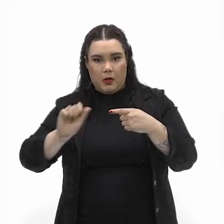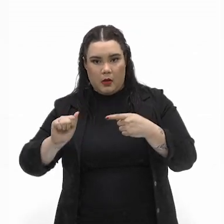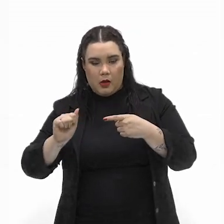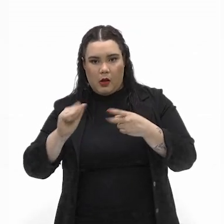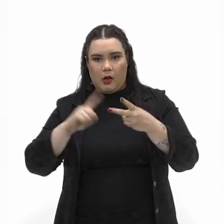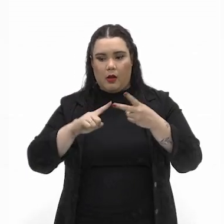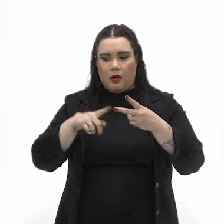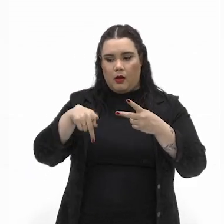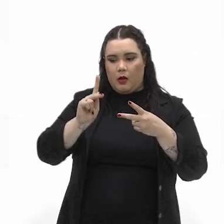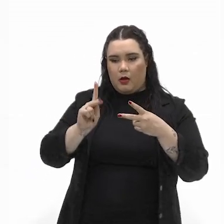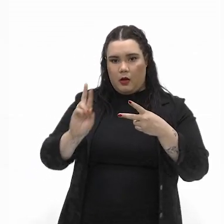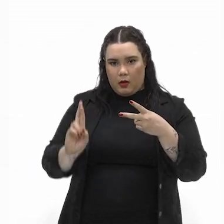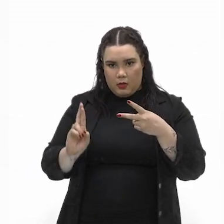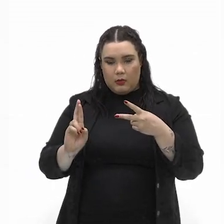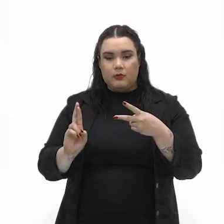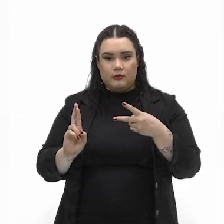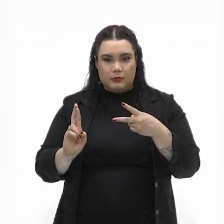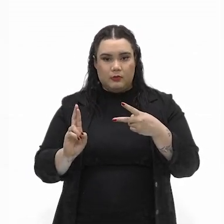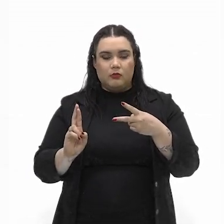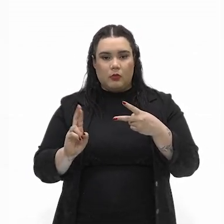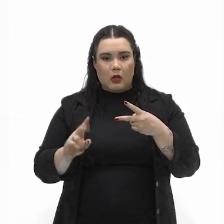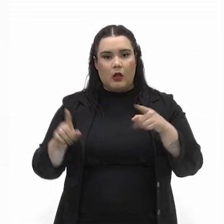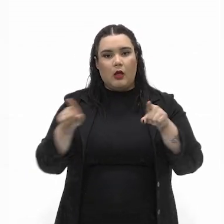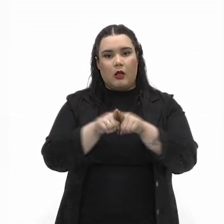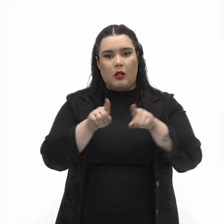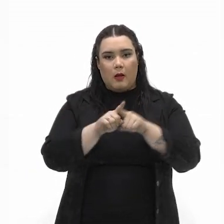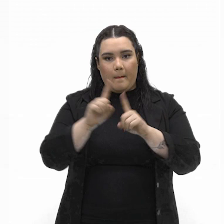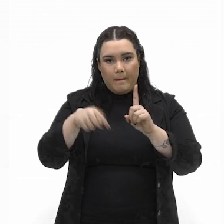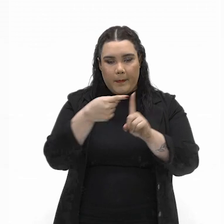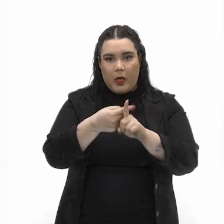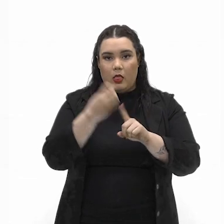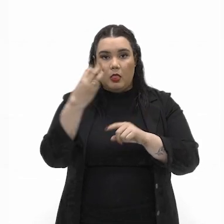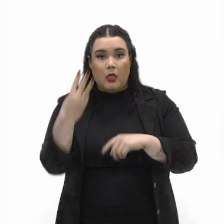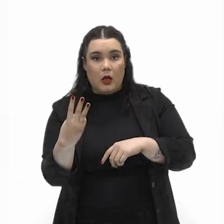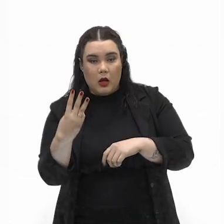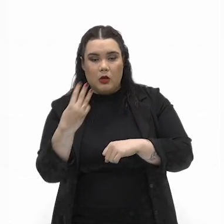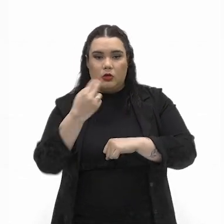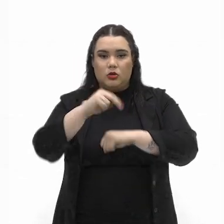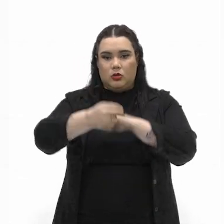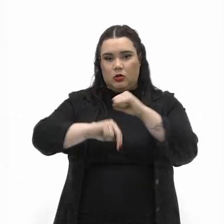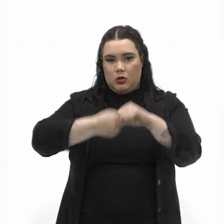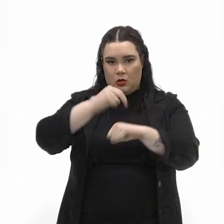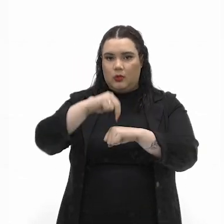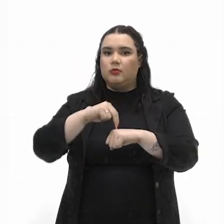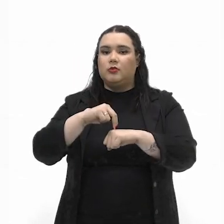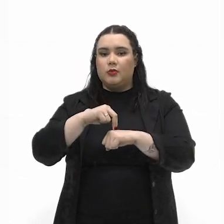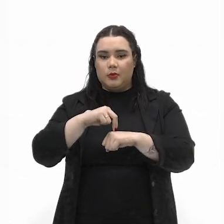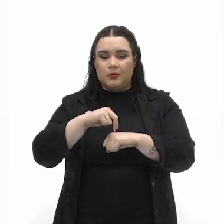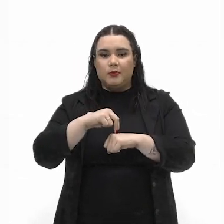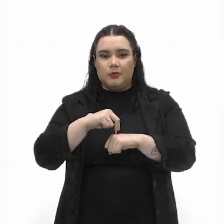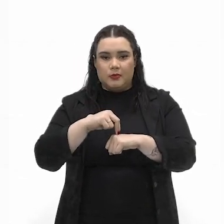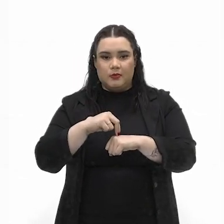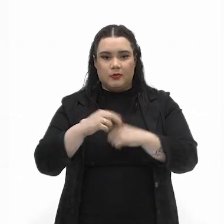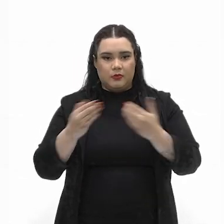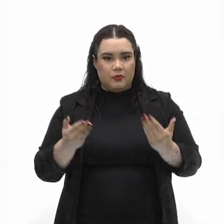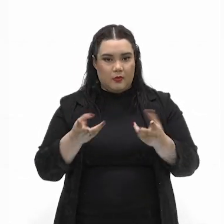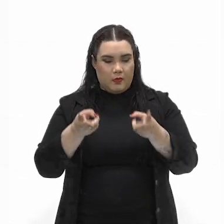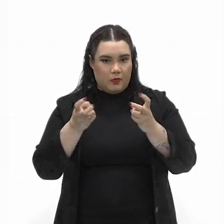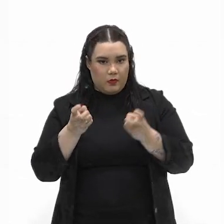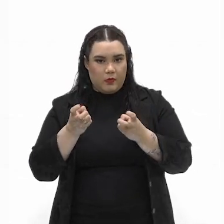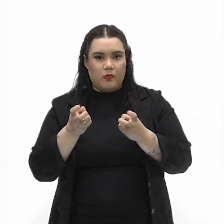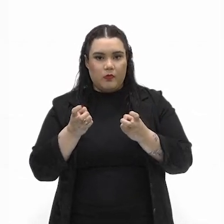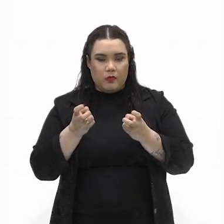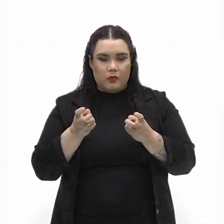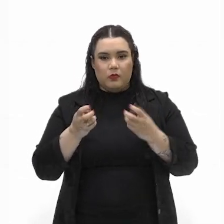criptônio. Além disso, ele vai gerar mais 3 nêutrons. Pessoal, se eu